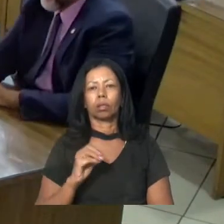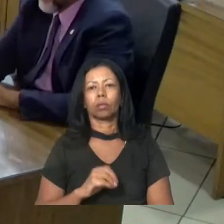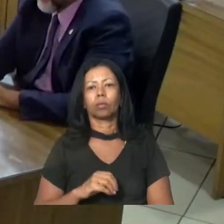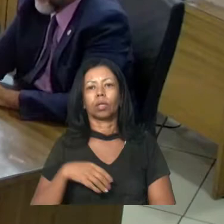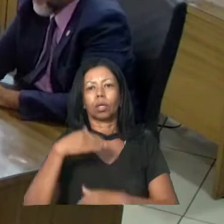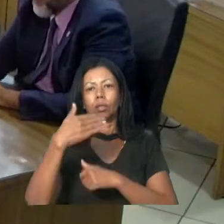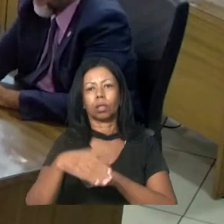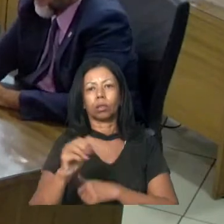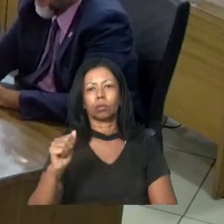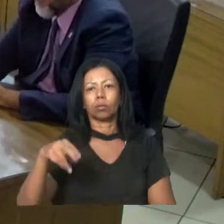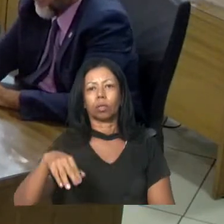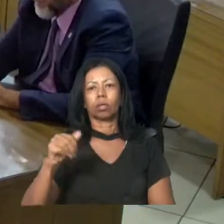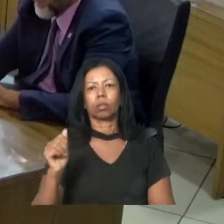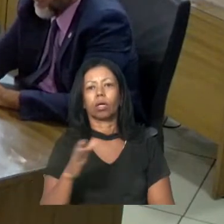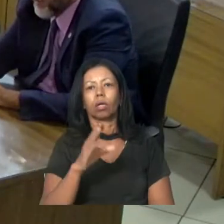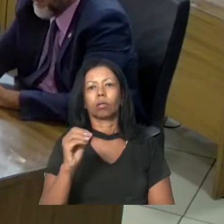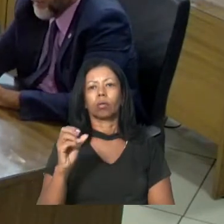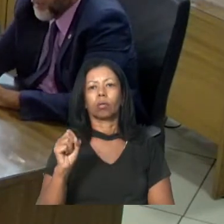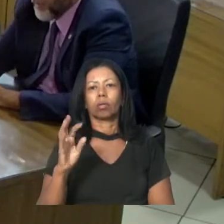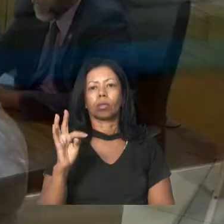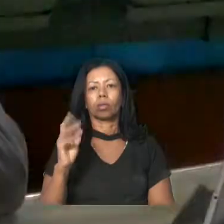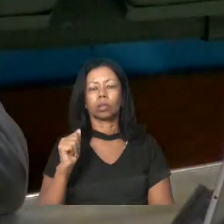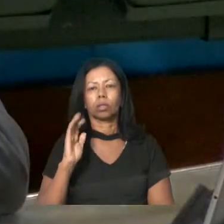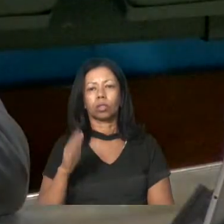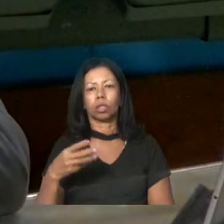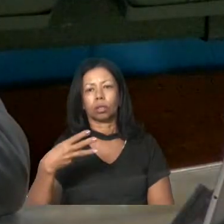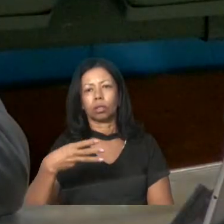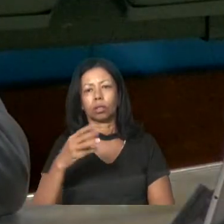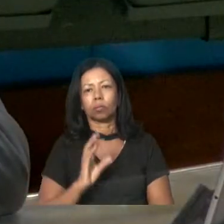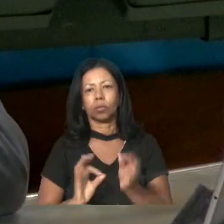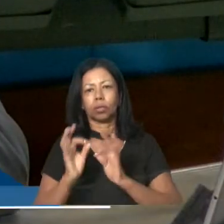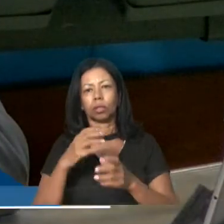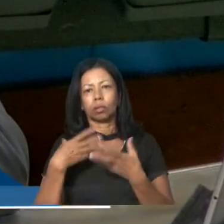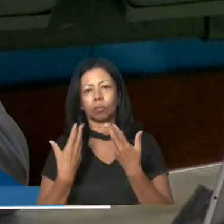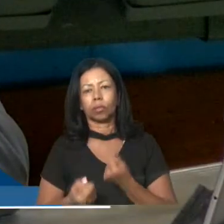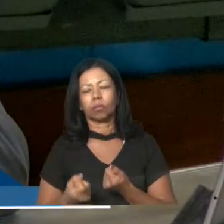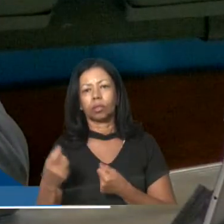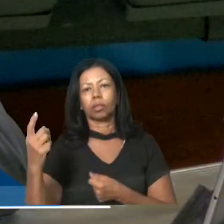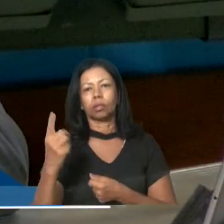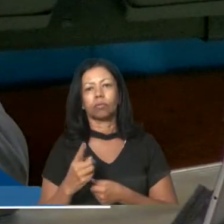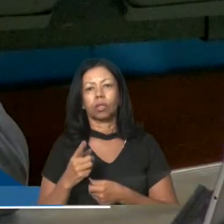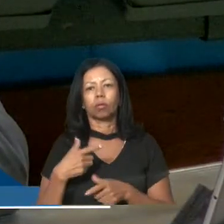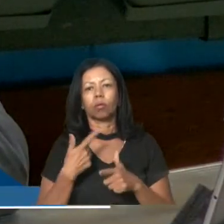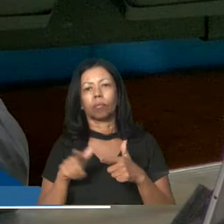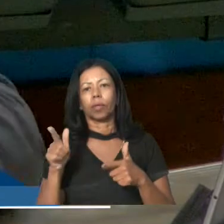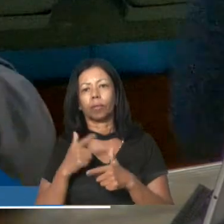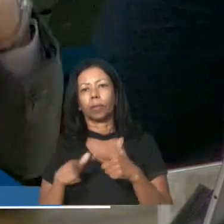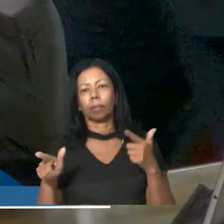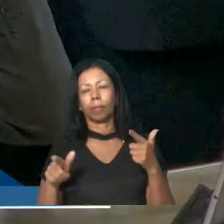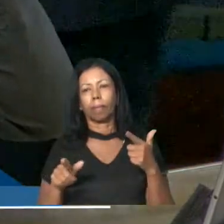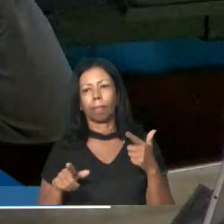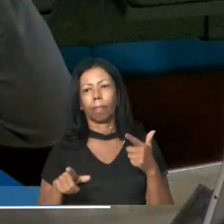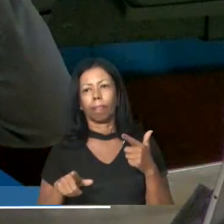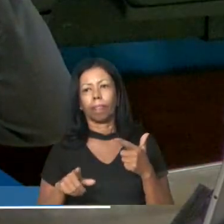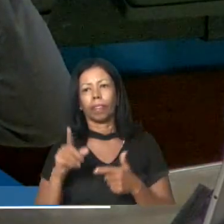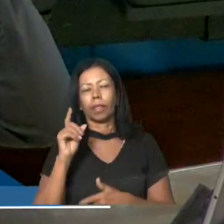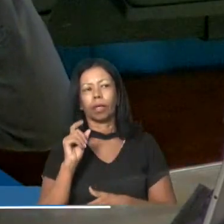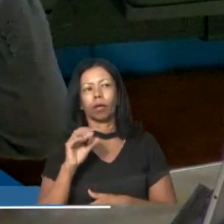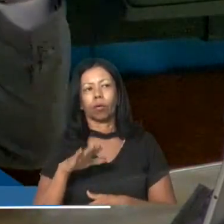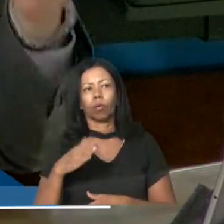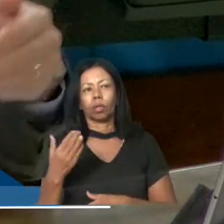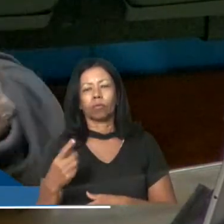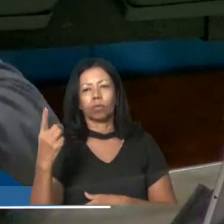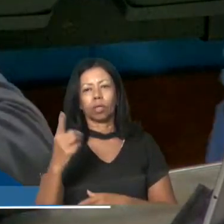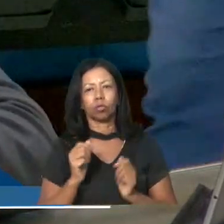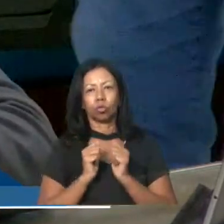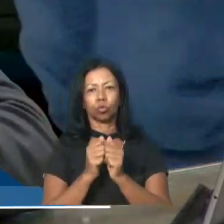Costa. Tiveram outros três projetos devidamente já aprovados. Este veio com um probleminha técnico quando vieram